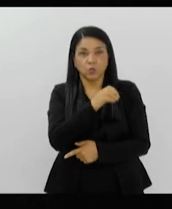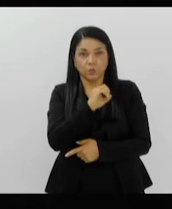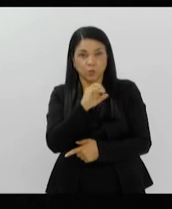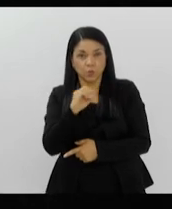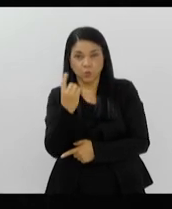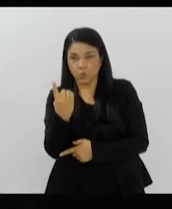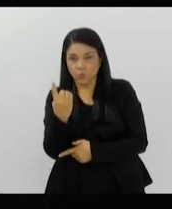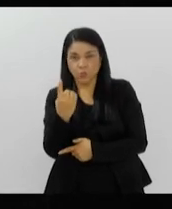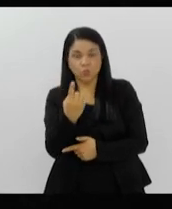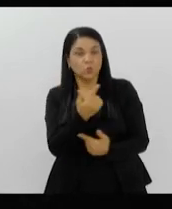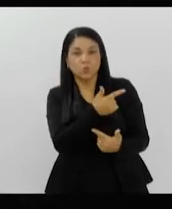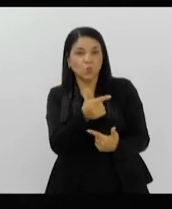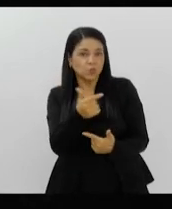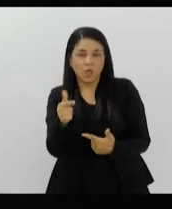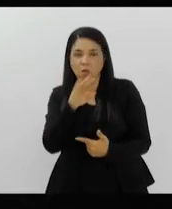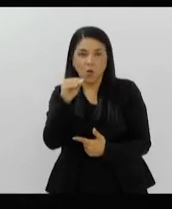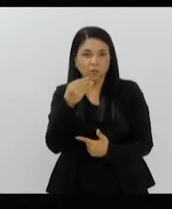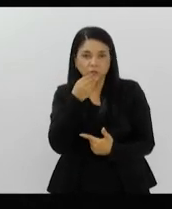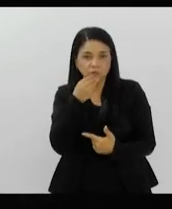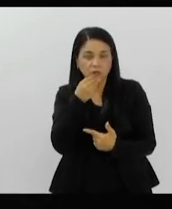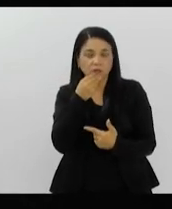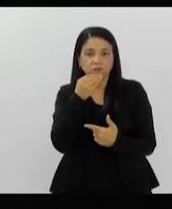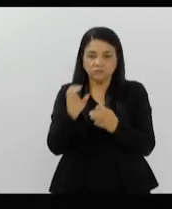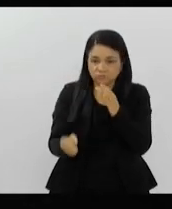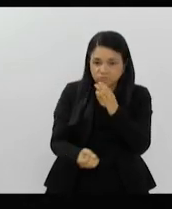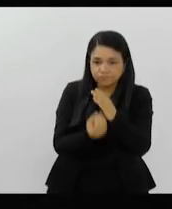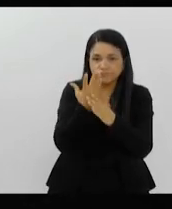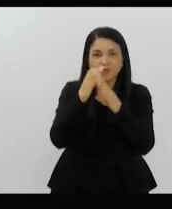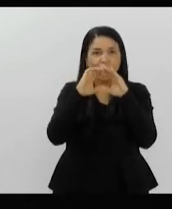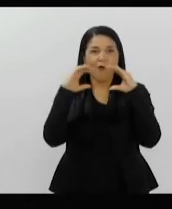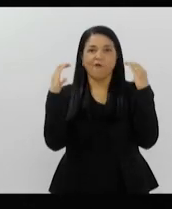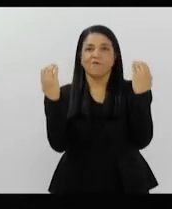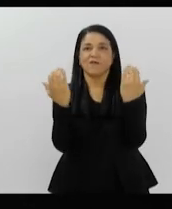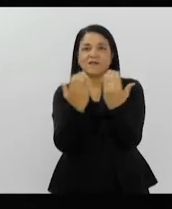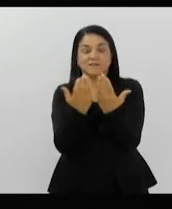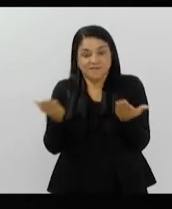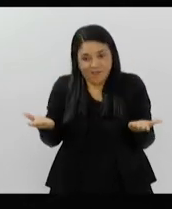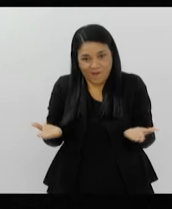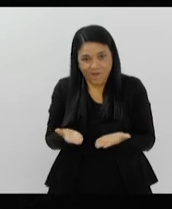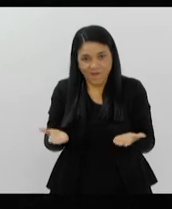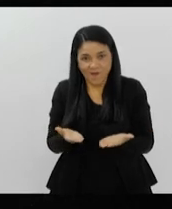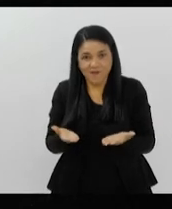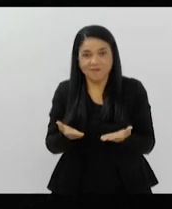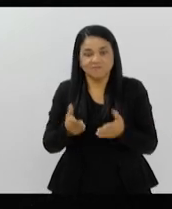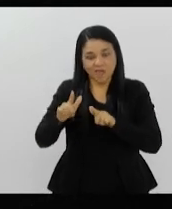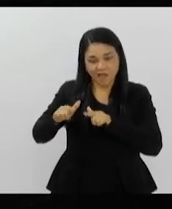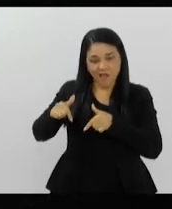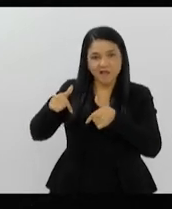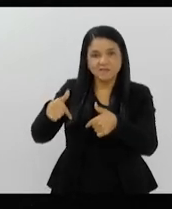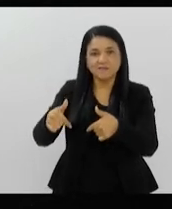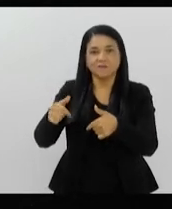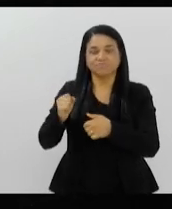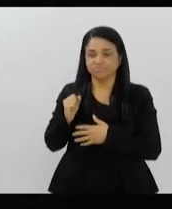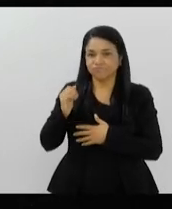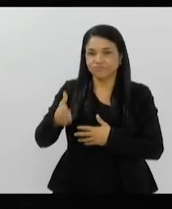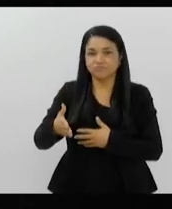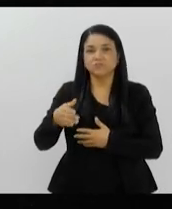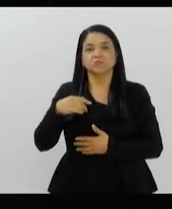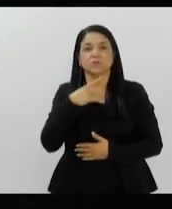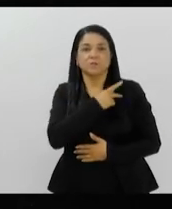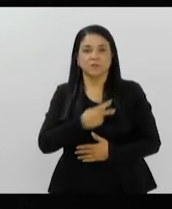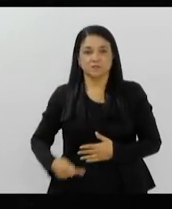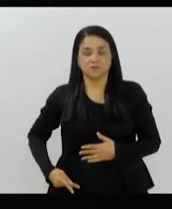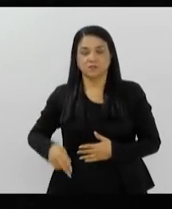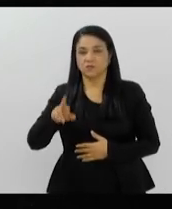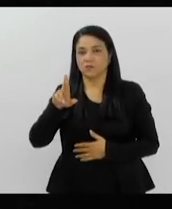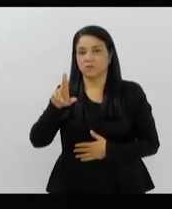não tem a oportunidade de sediar uma conferência como essa, possa agora, através da ação do deputado Rodrigo Bacelar, presidente desta